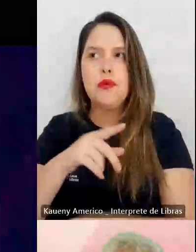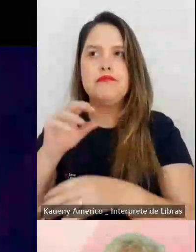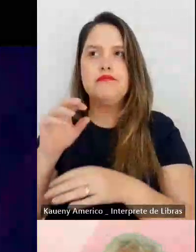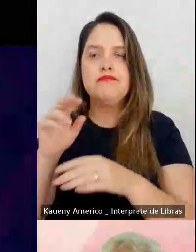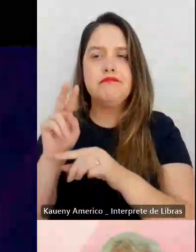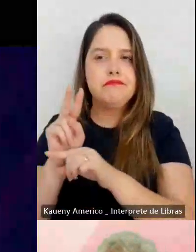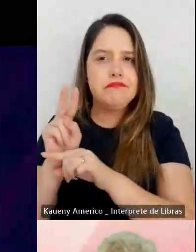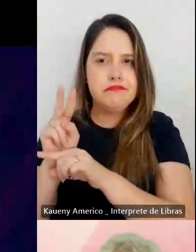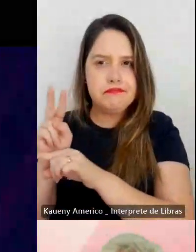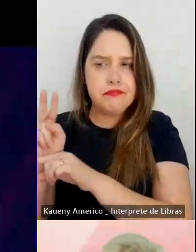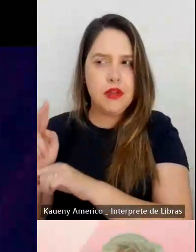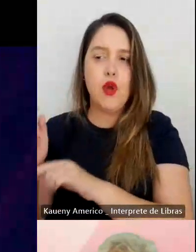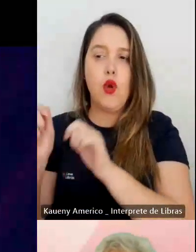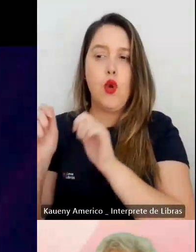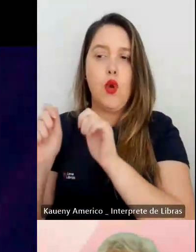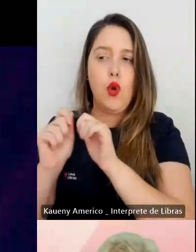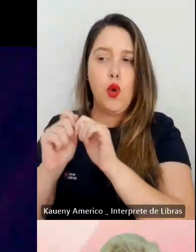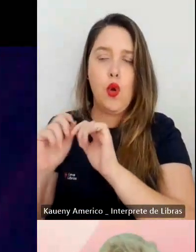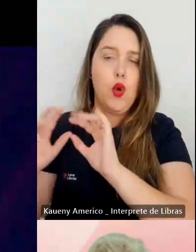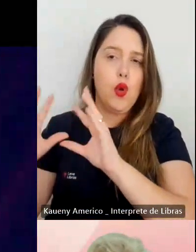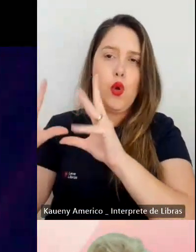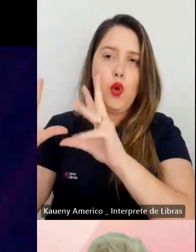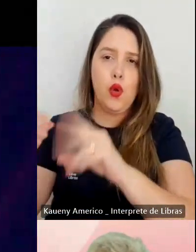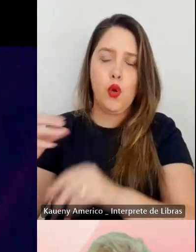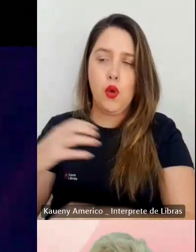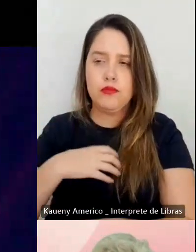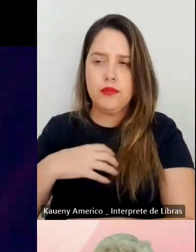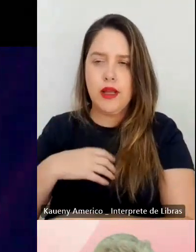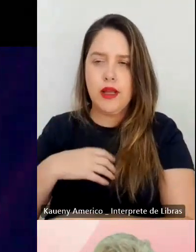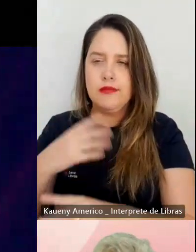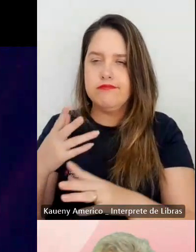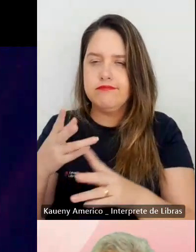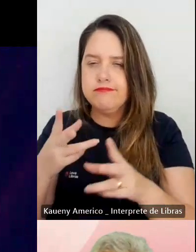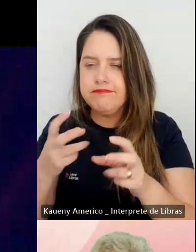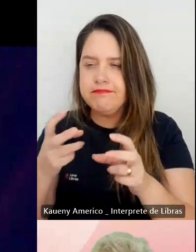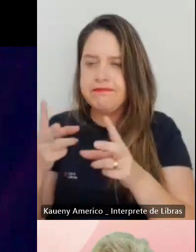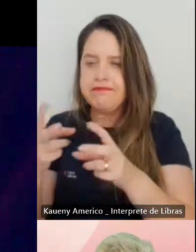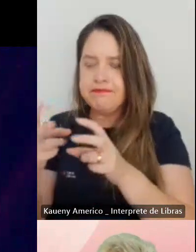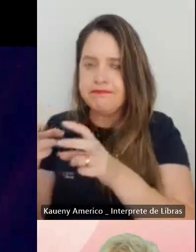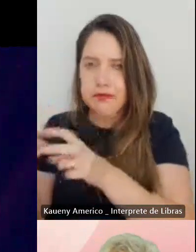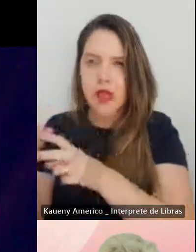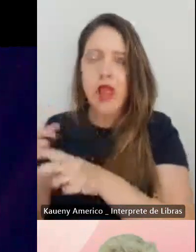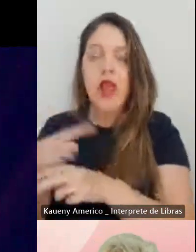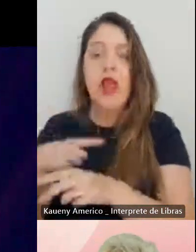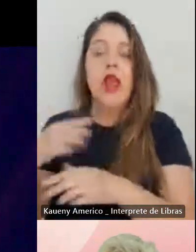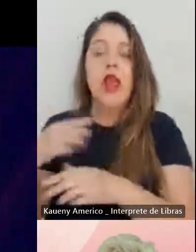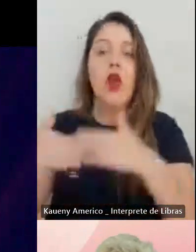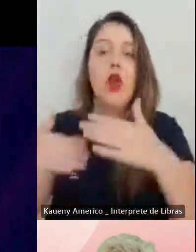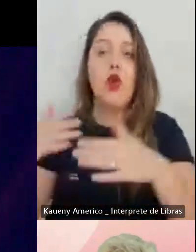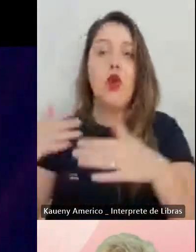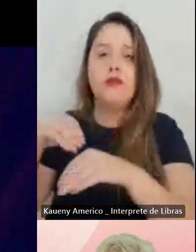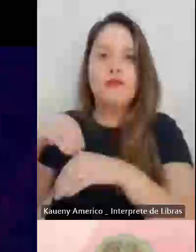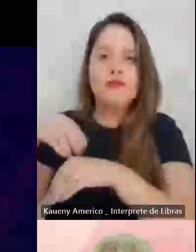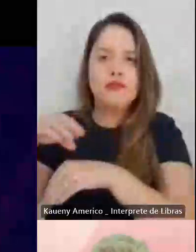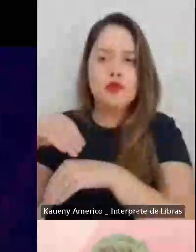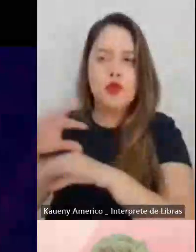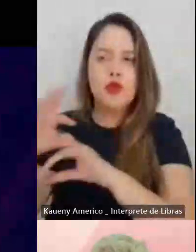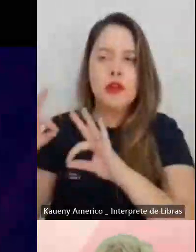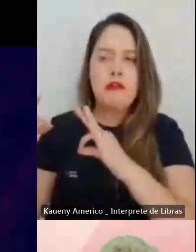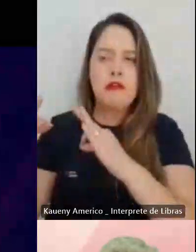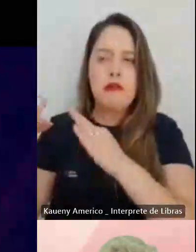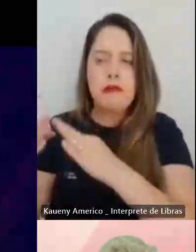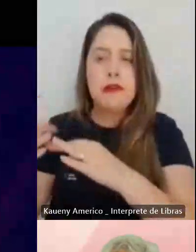consegue fazer toda forma de rastreamento mais precocemente e você consegue orientar toda essa família sobre a